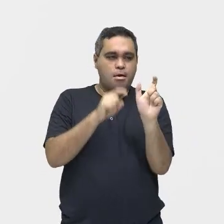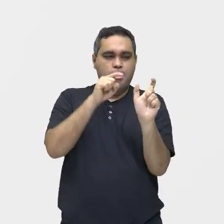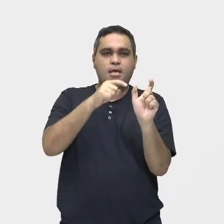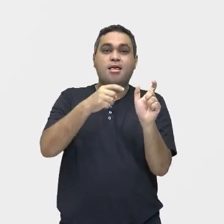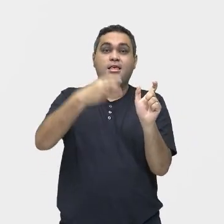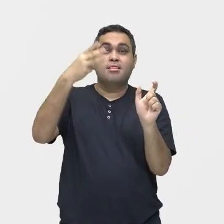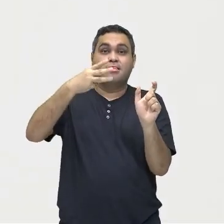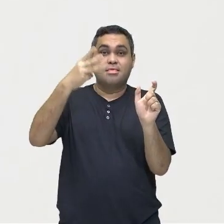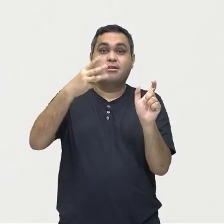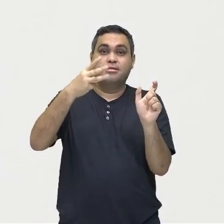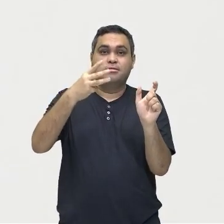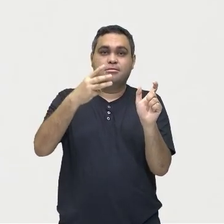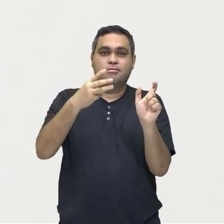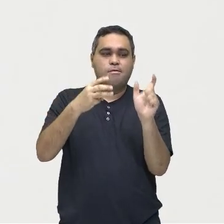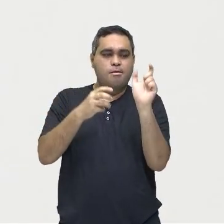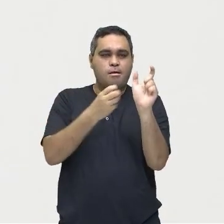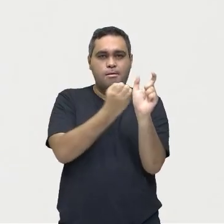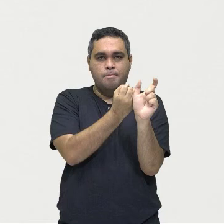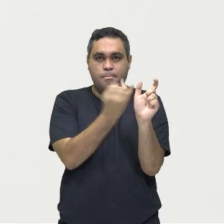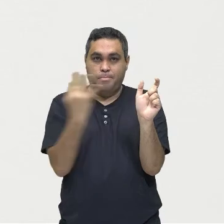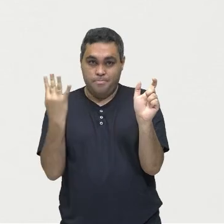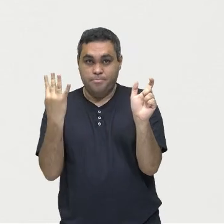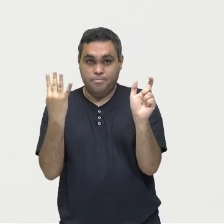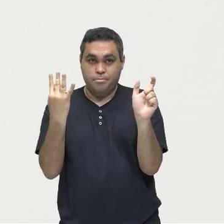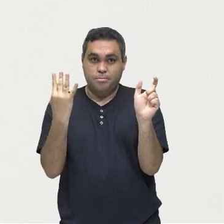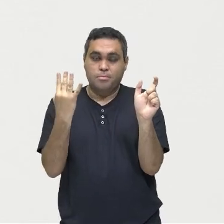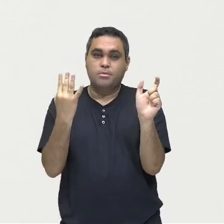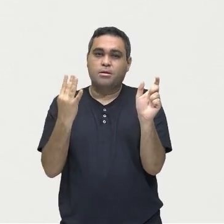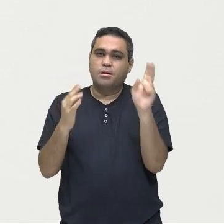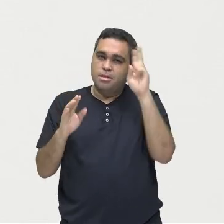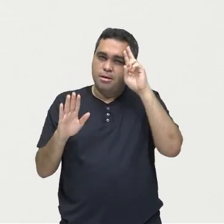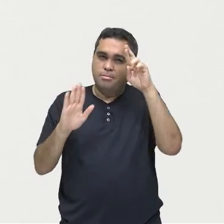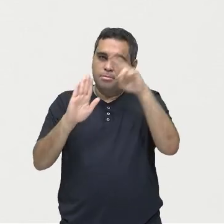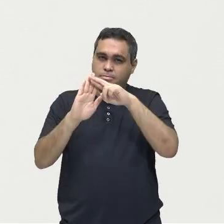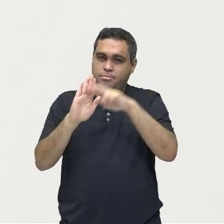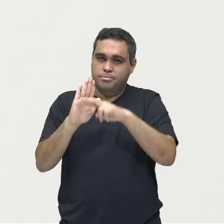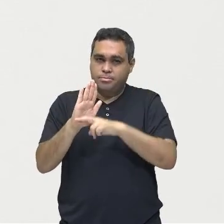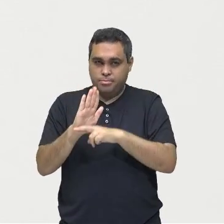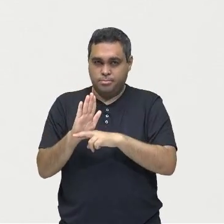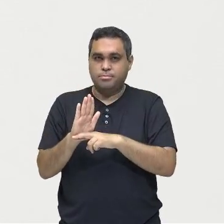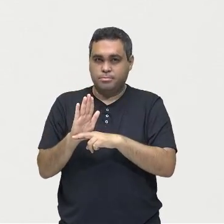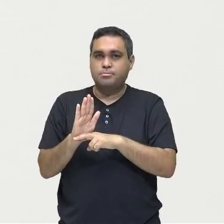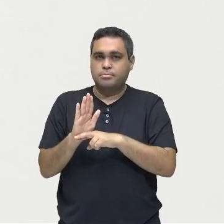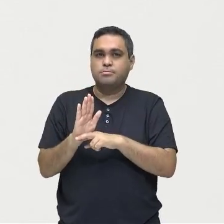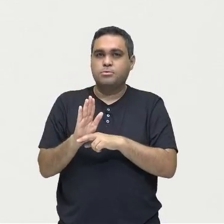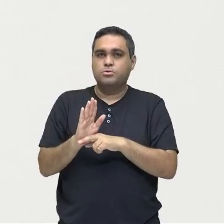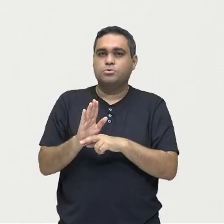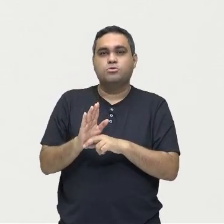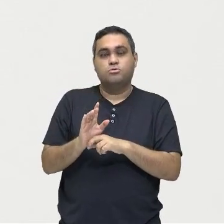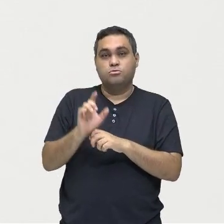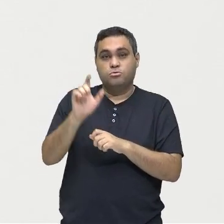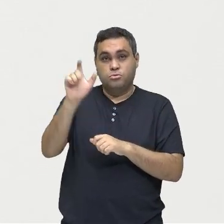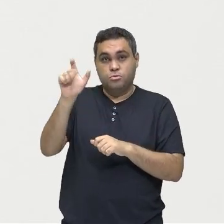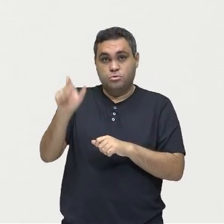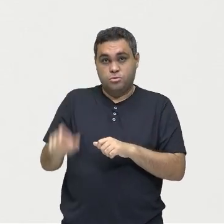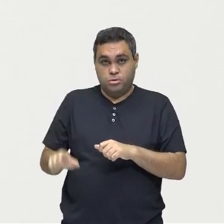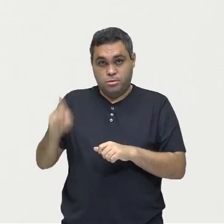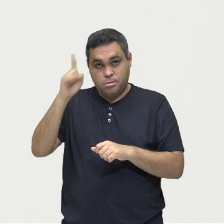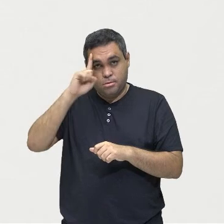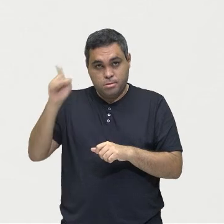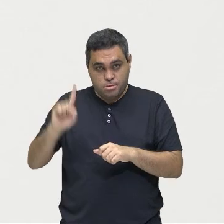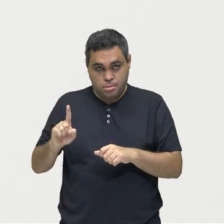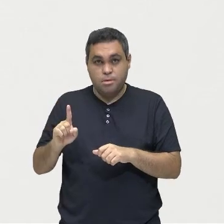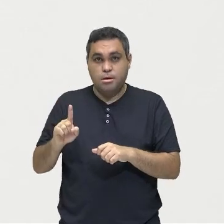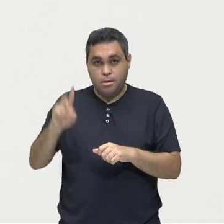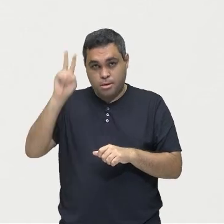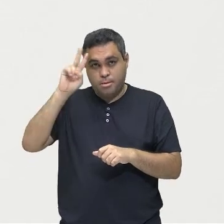A regra, né, do sujeito determinado, aliás, do sujeito